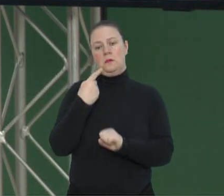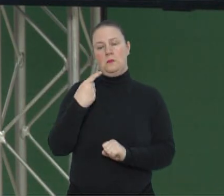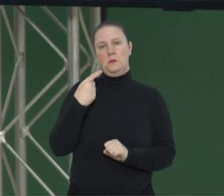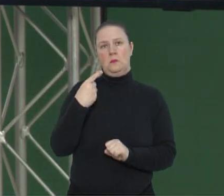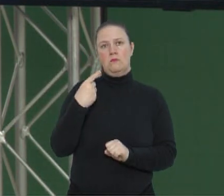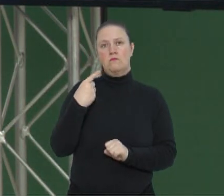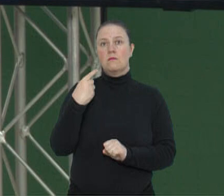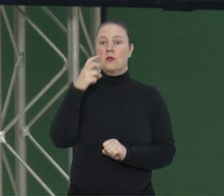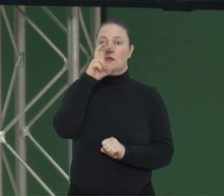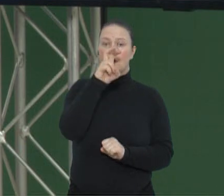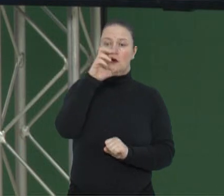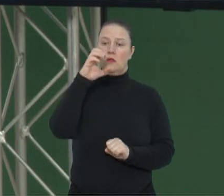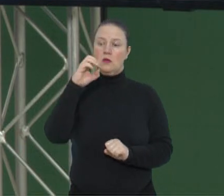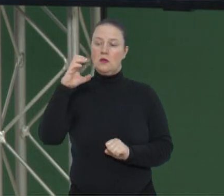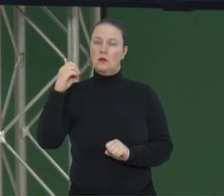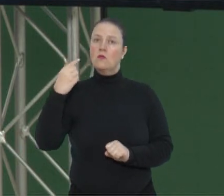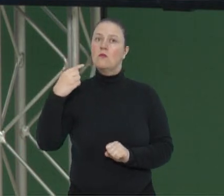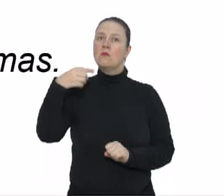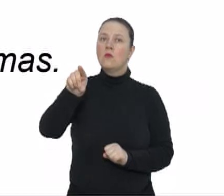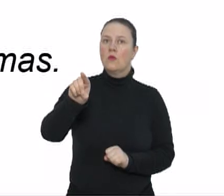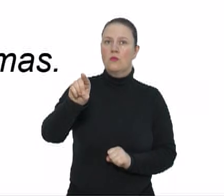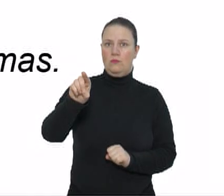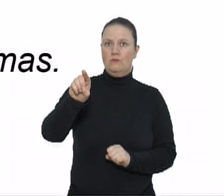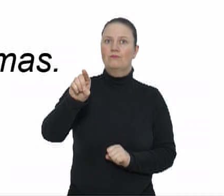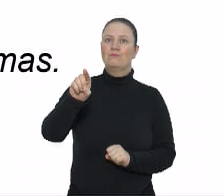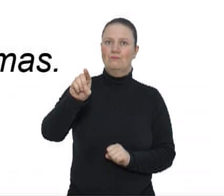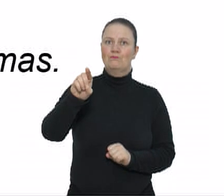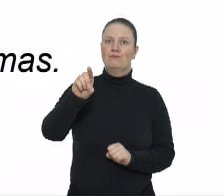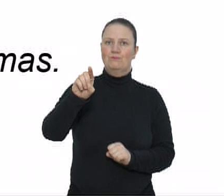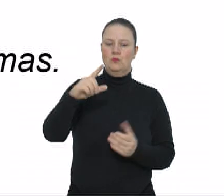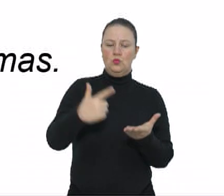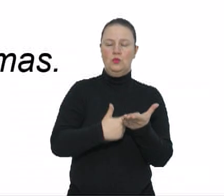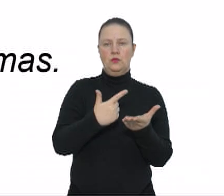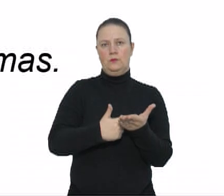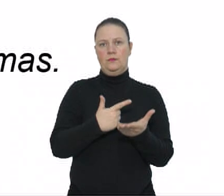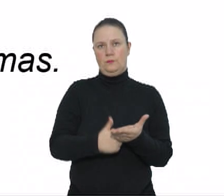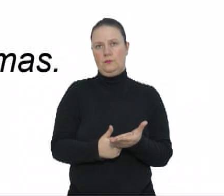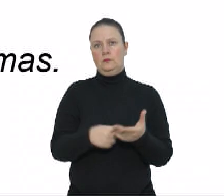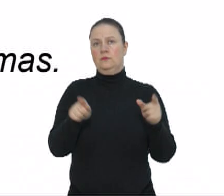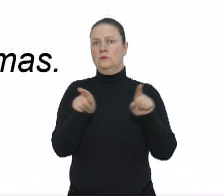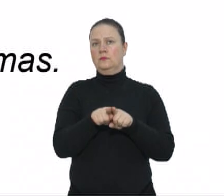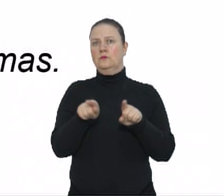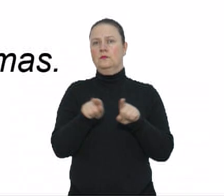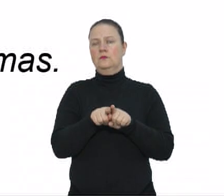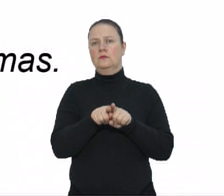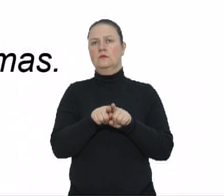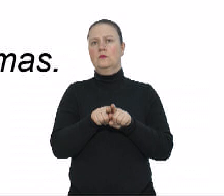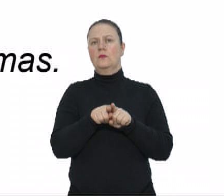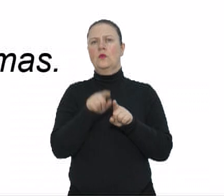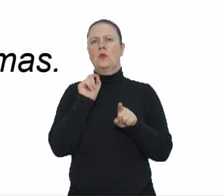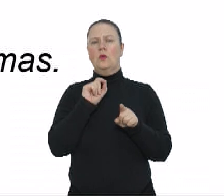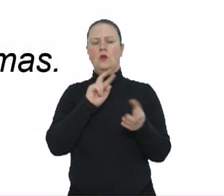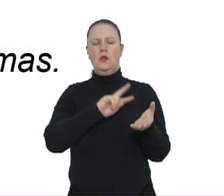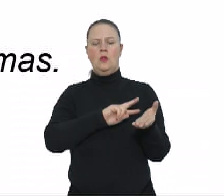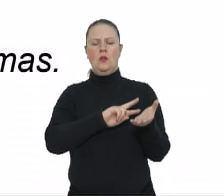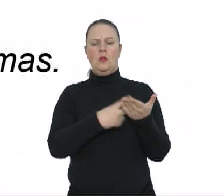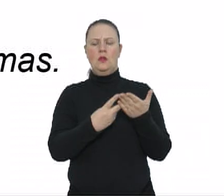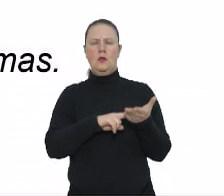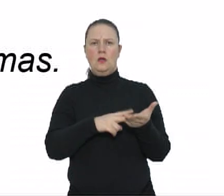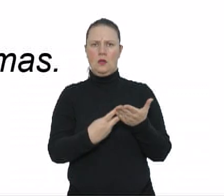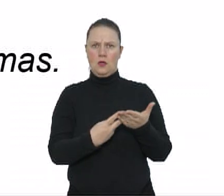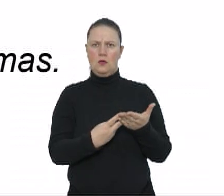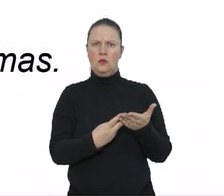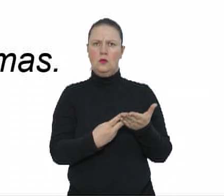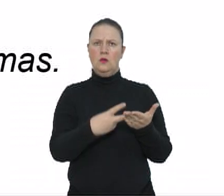mil, tá? E a obra foi traduzida a mais de